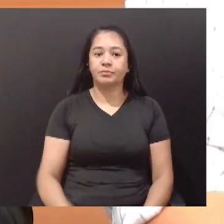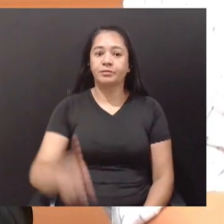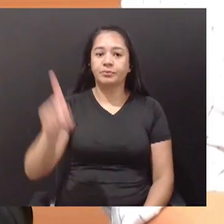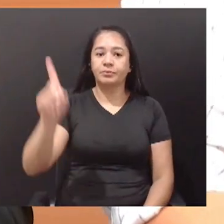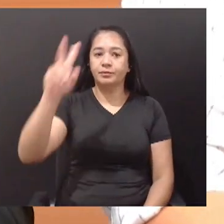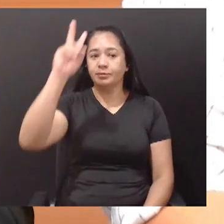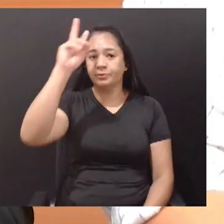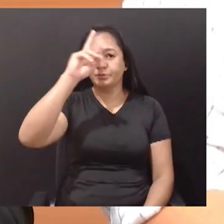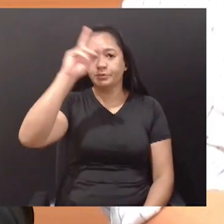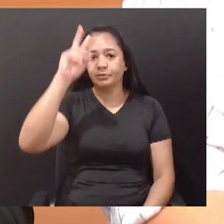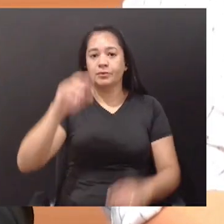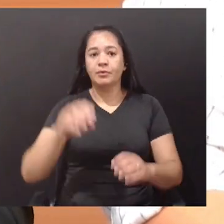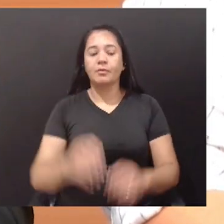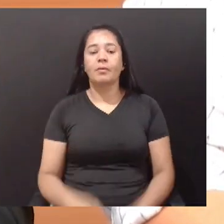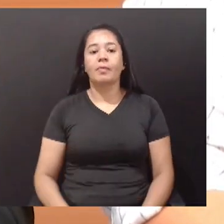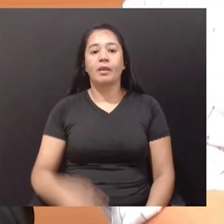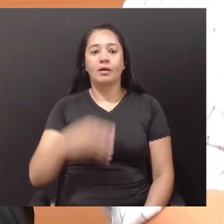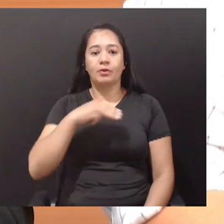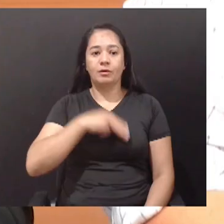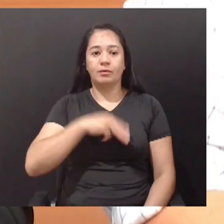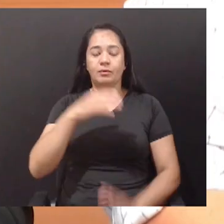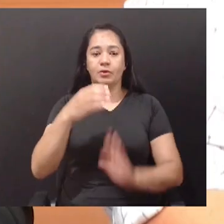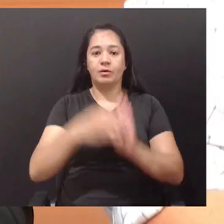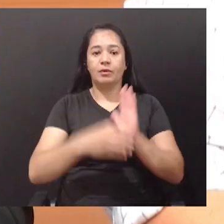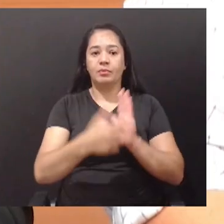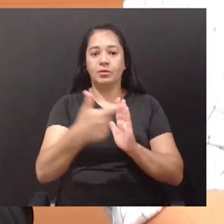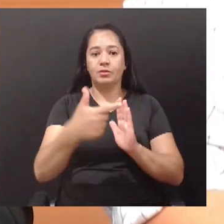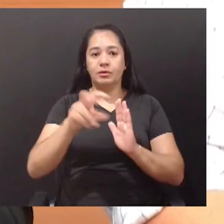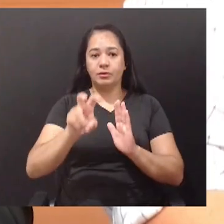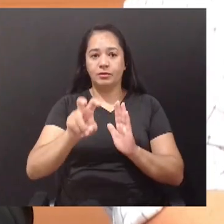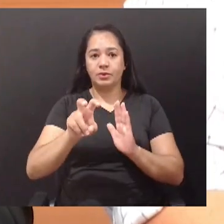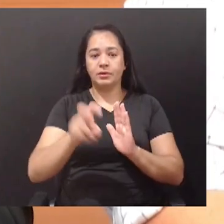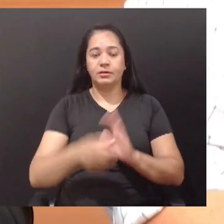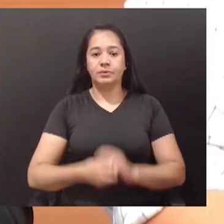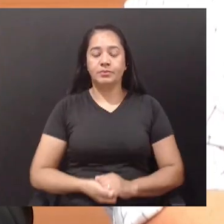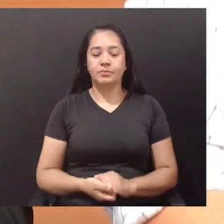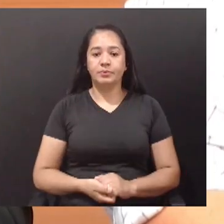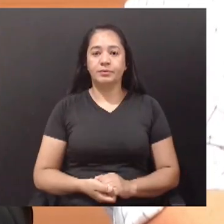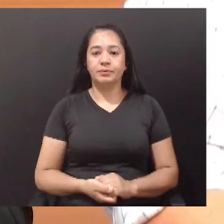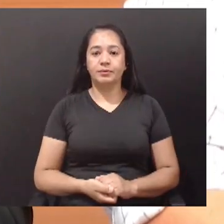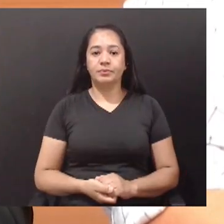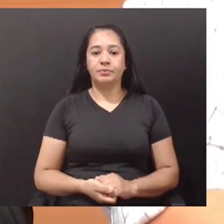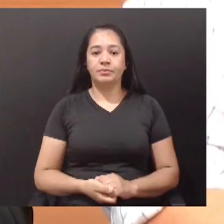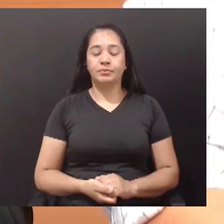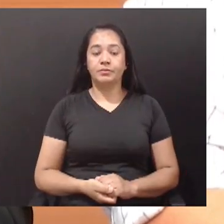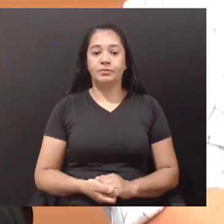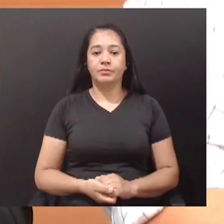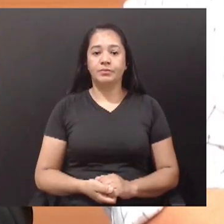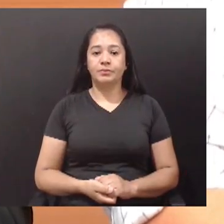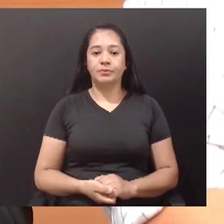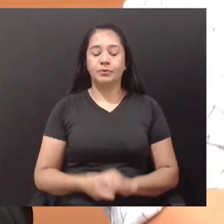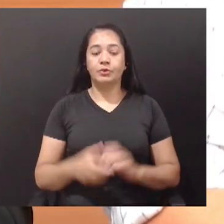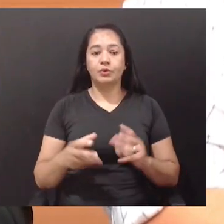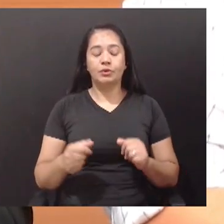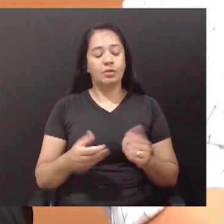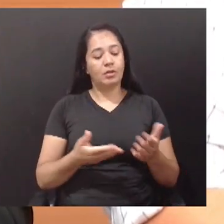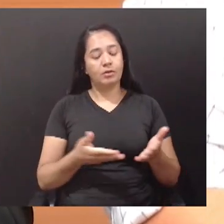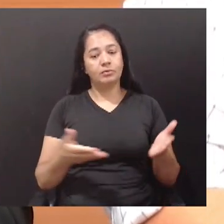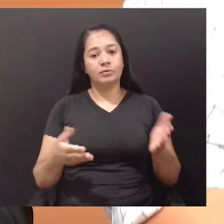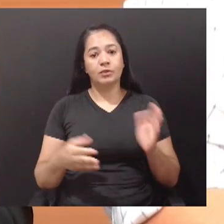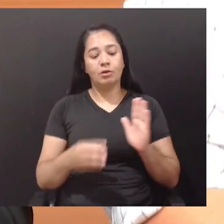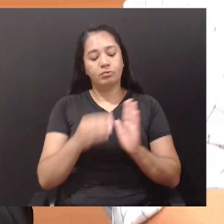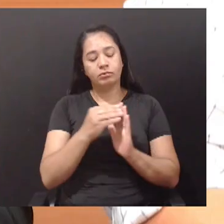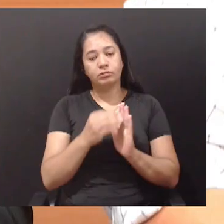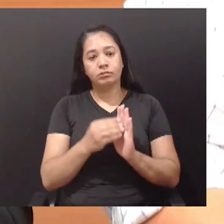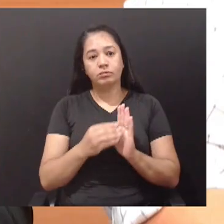no Evangelho de São Mateus, capítulo 25, né? Naquelas categorias todas que estão ali compostas para